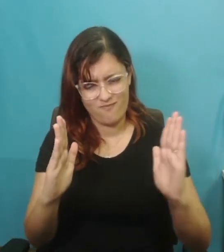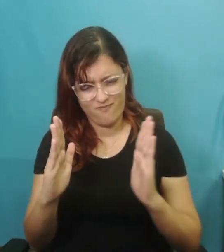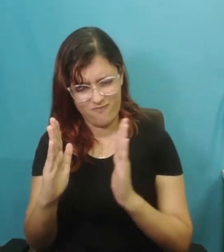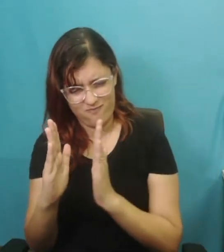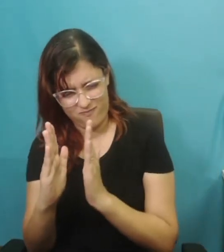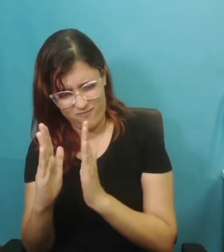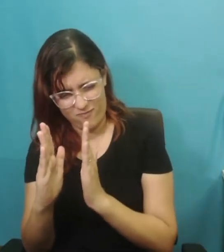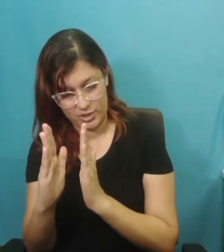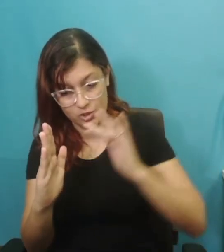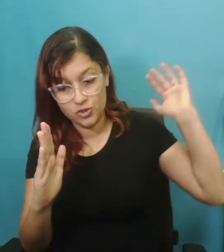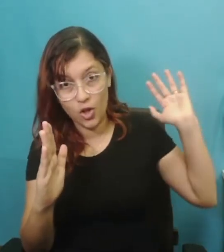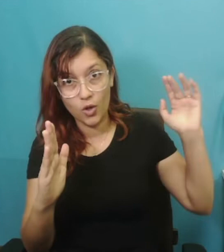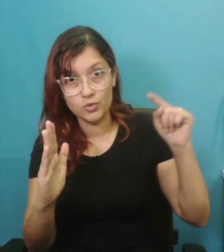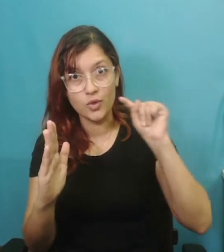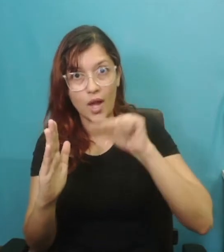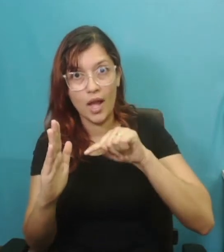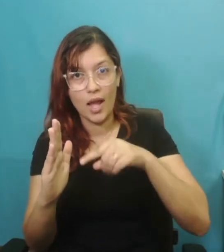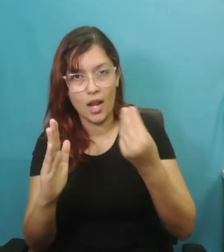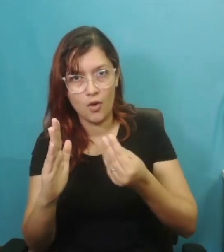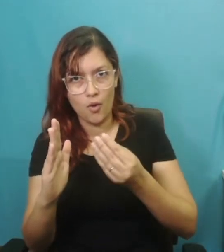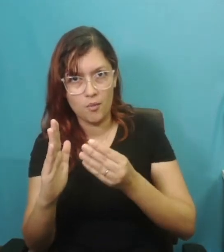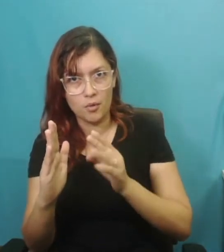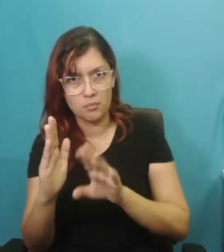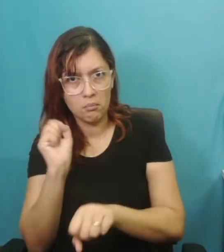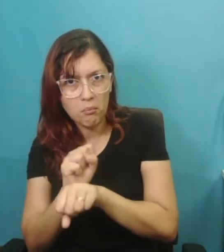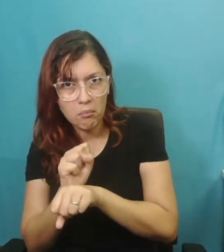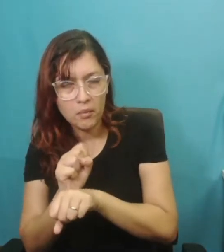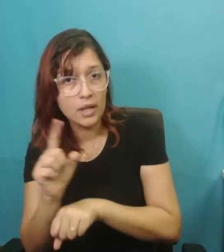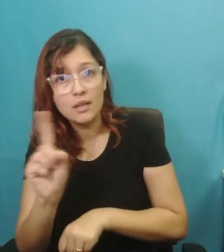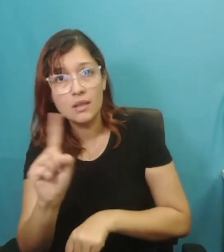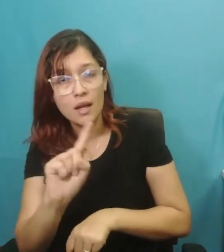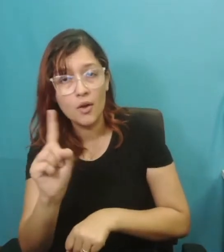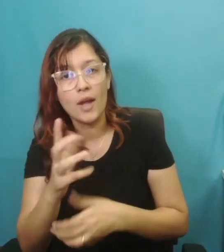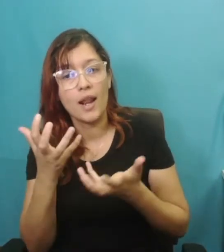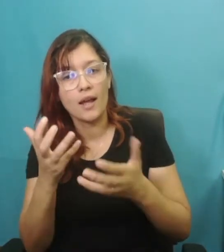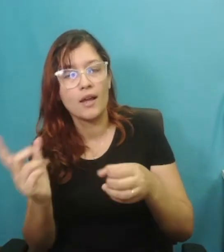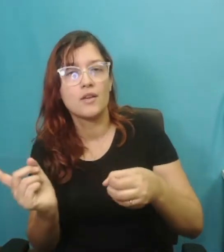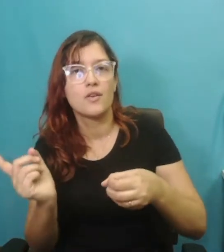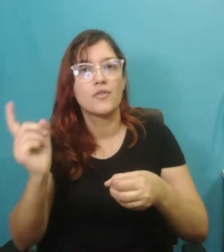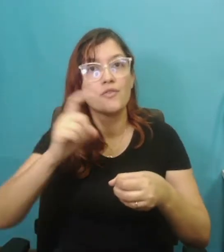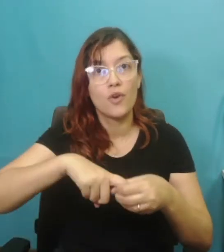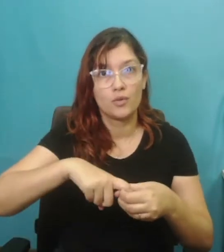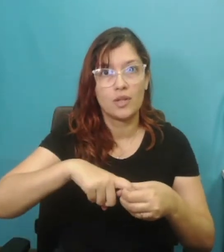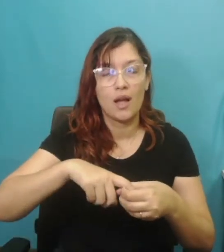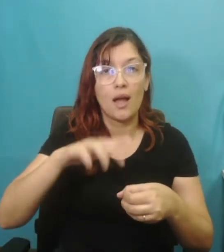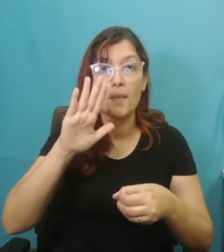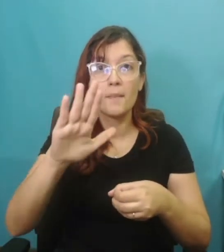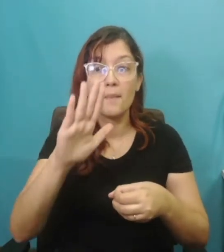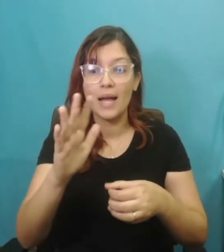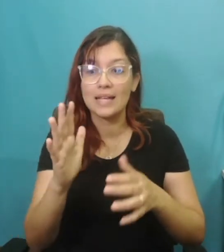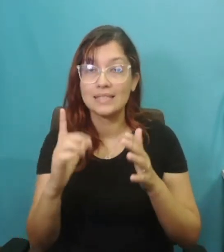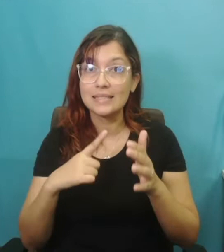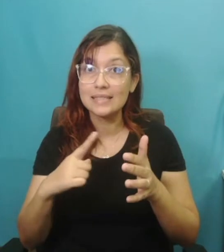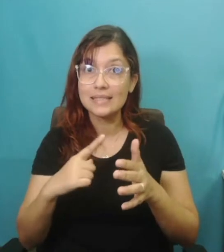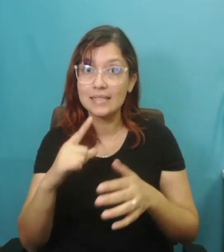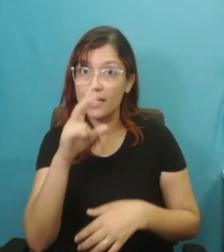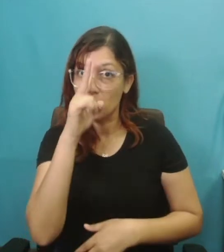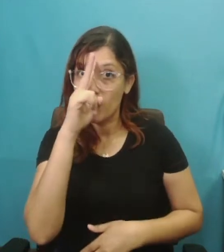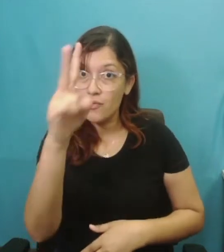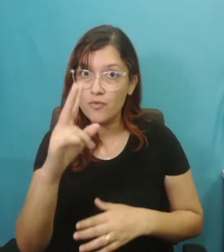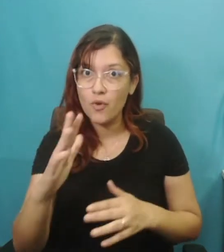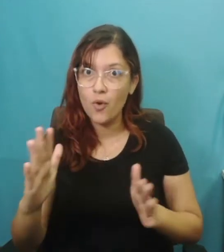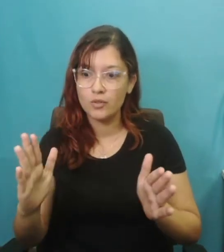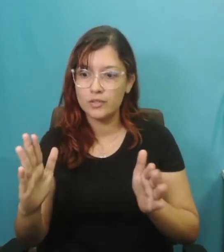Mas quando eu aplico essa força e solto, o que acontece com a mola? Ela fica parada? Não, ela quer voltar.